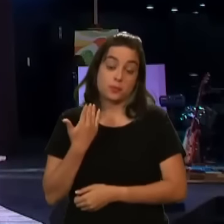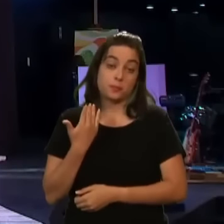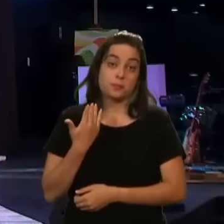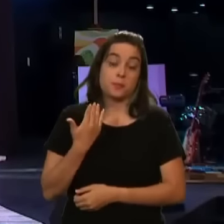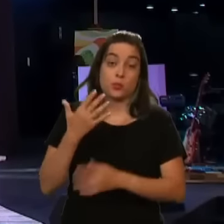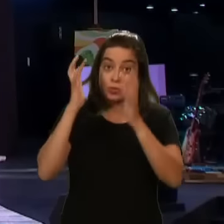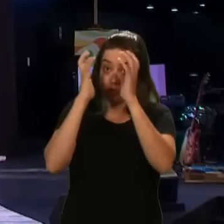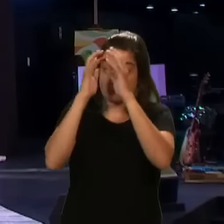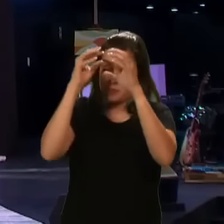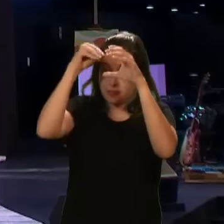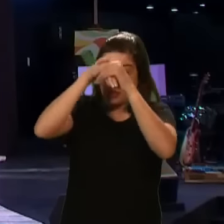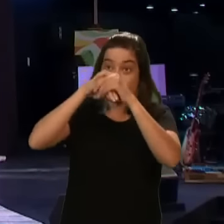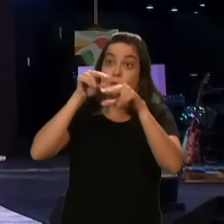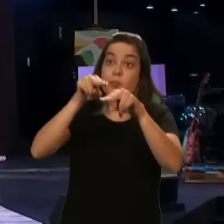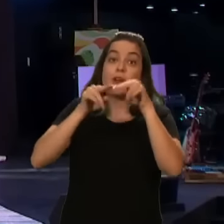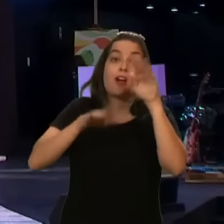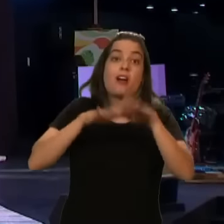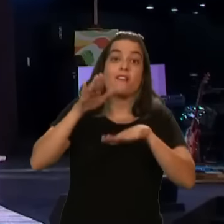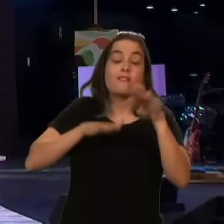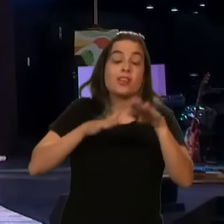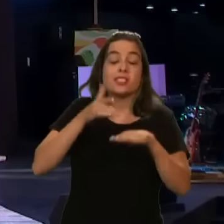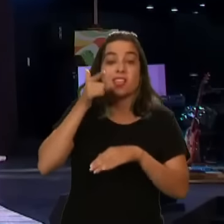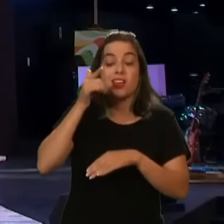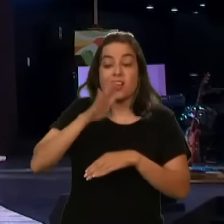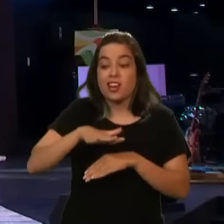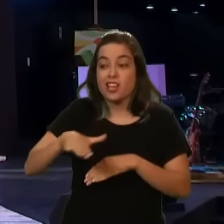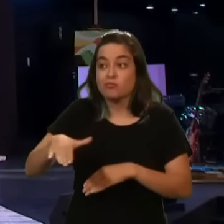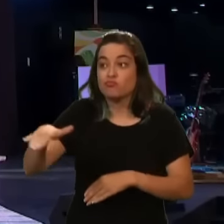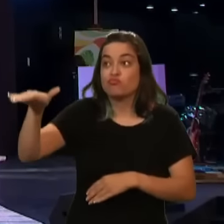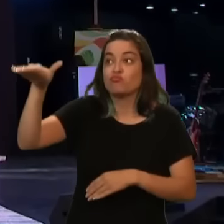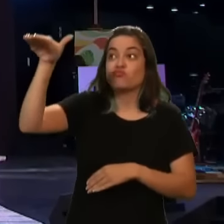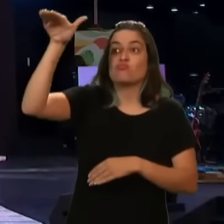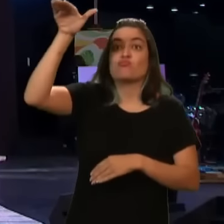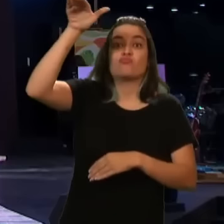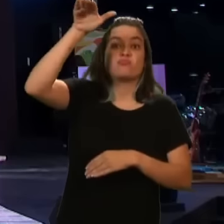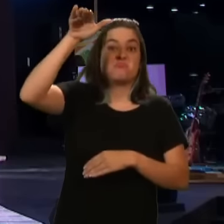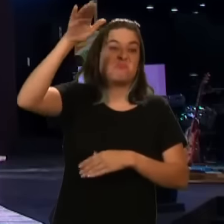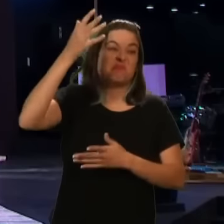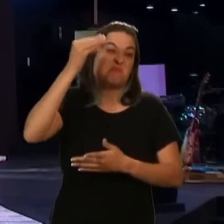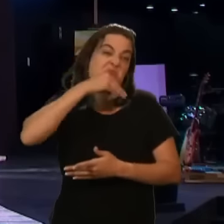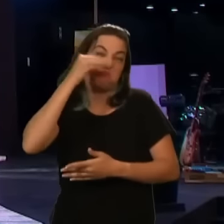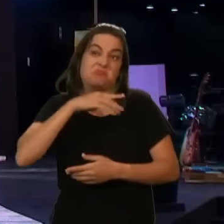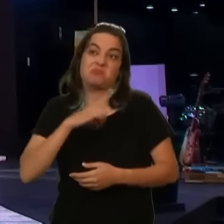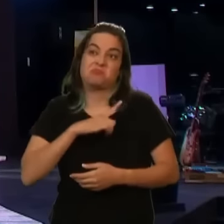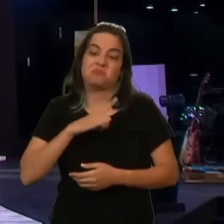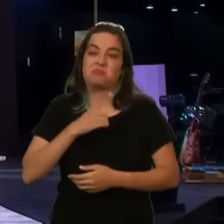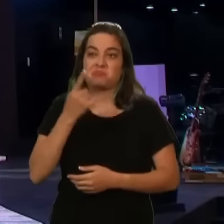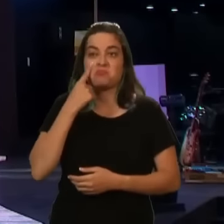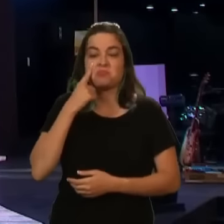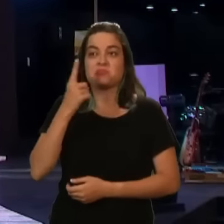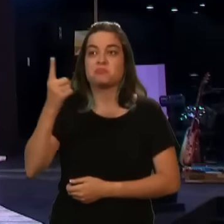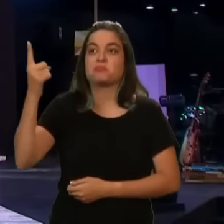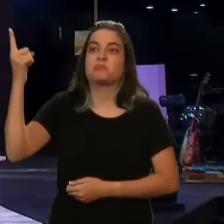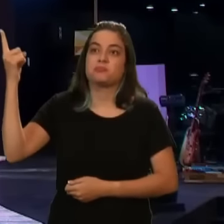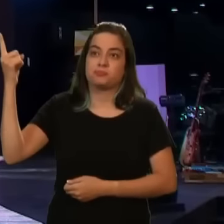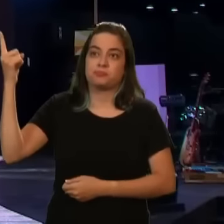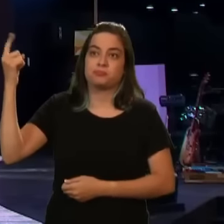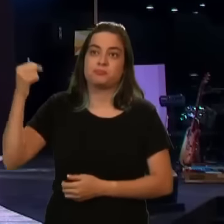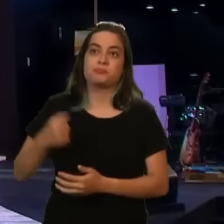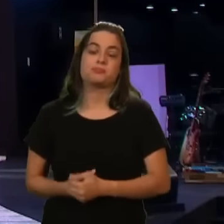pode não alcançar na vida adulta o potencial que ela tinha originalmente. Vocês estão vendo aí uma casinha em